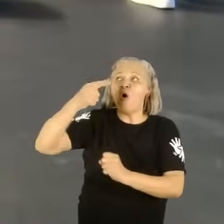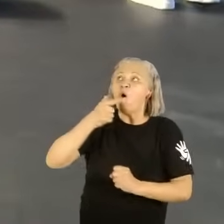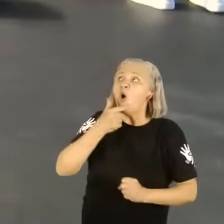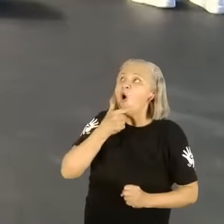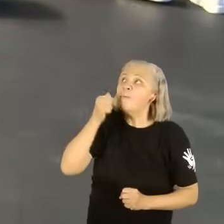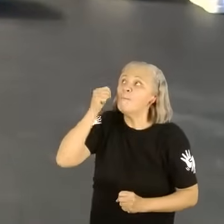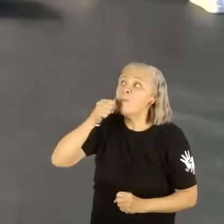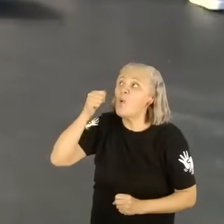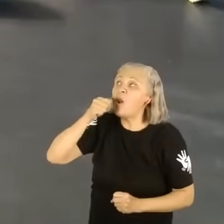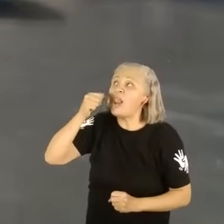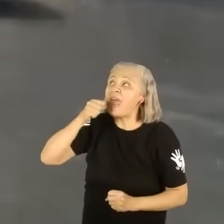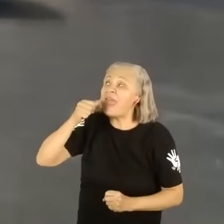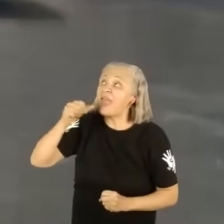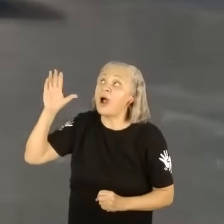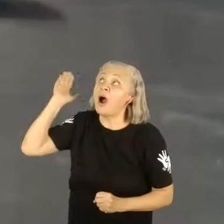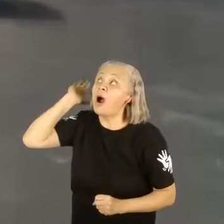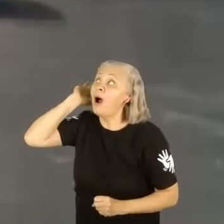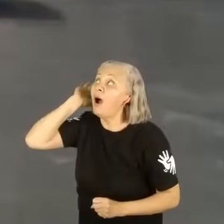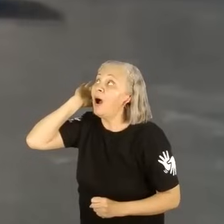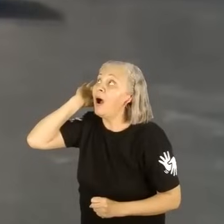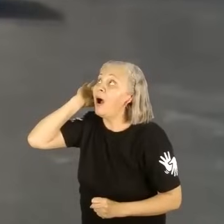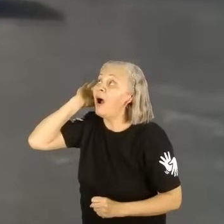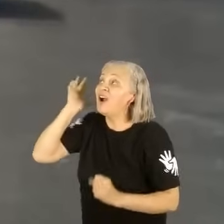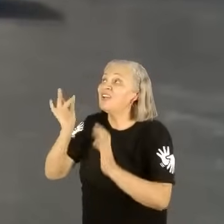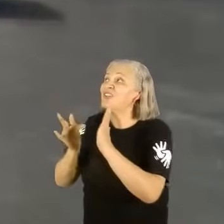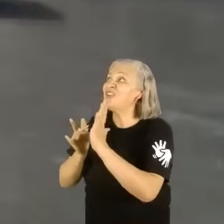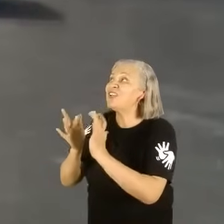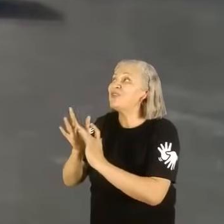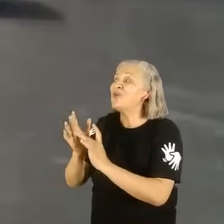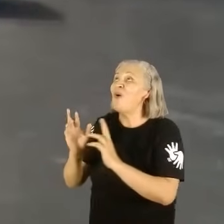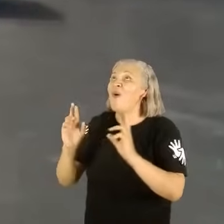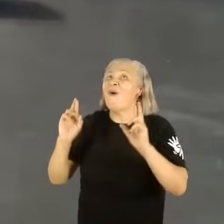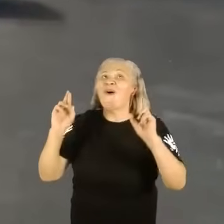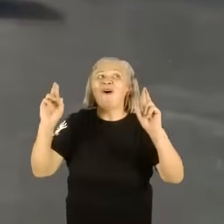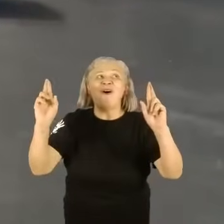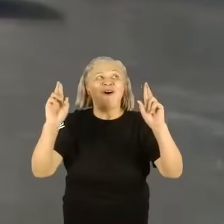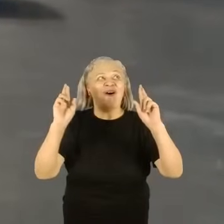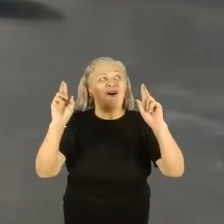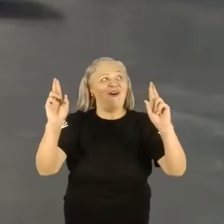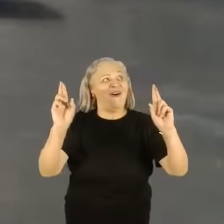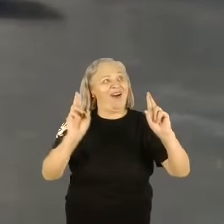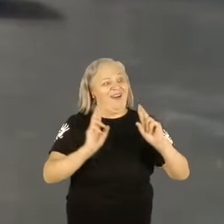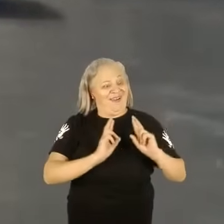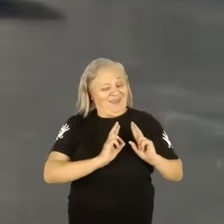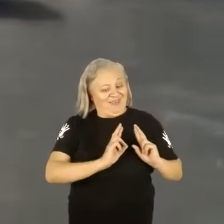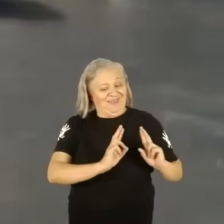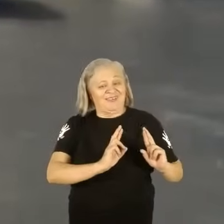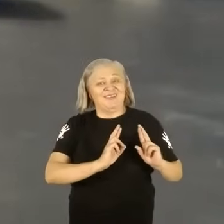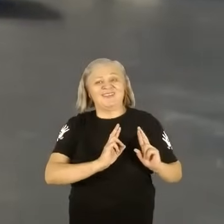ouve a palavra, e a palavra gera esperança no seu coração.